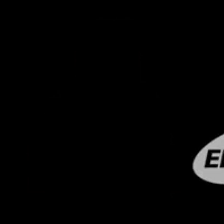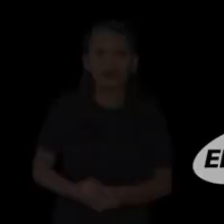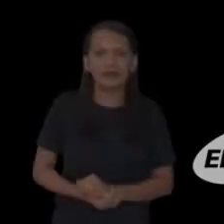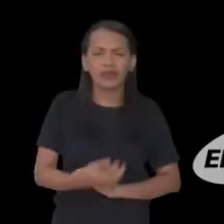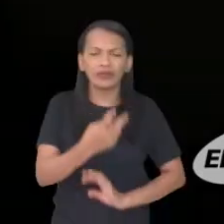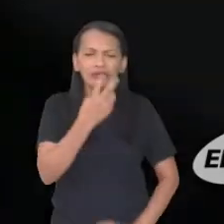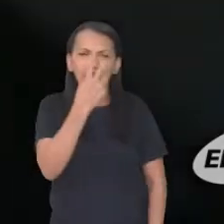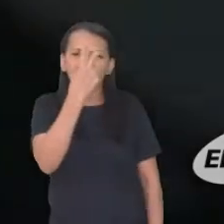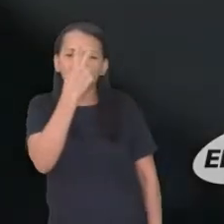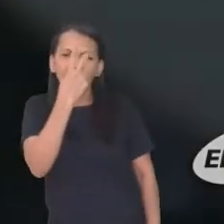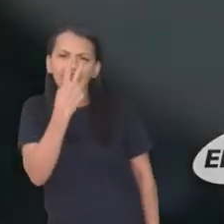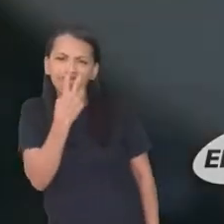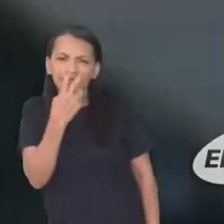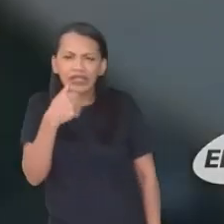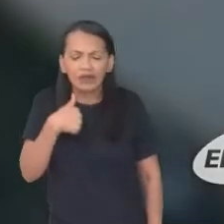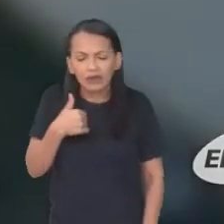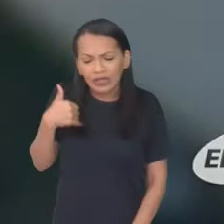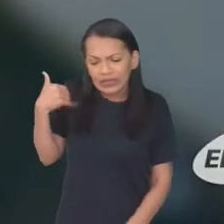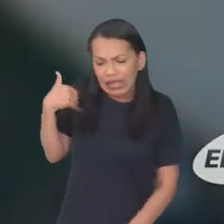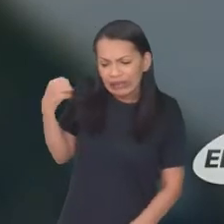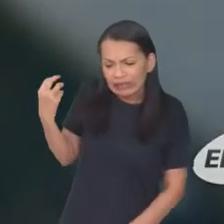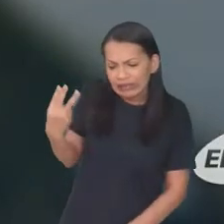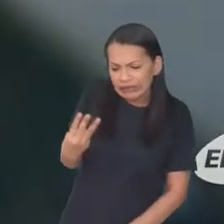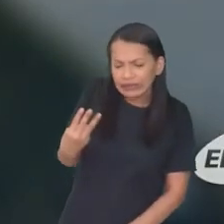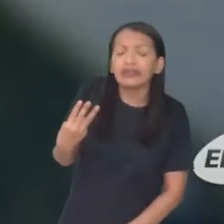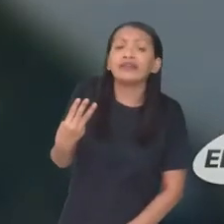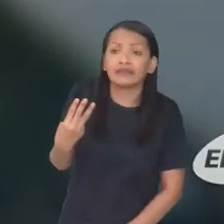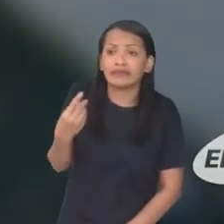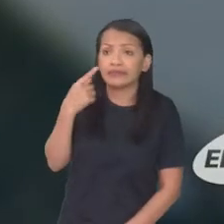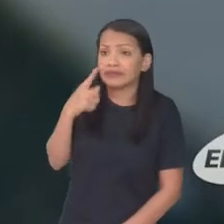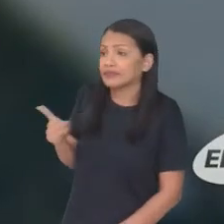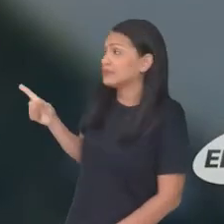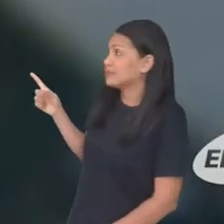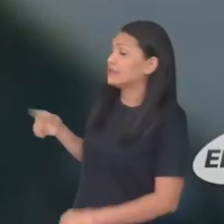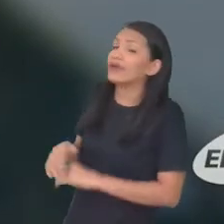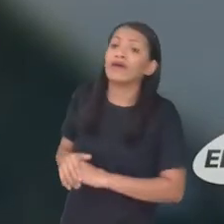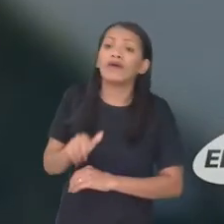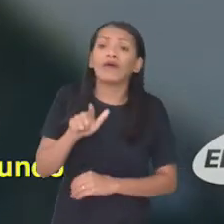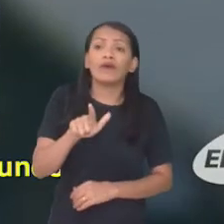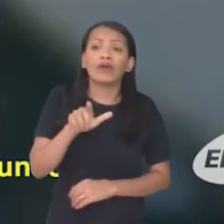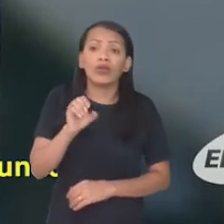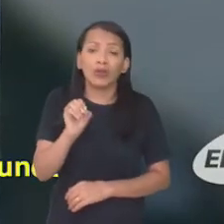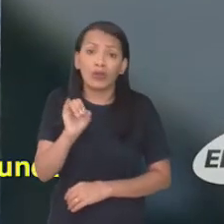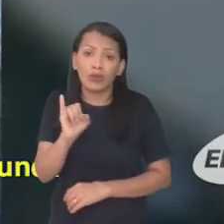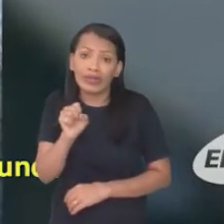Cego desde os 3 anos, o francês Louis Braille vivia